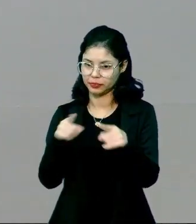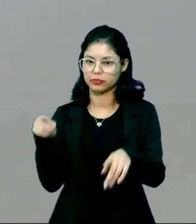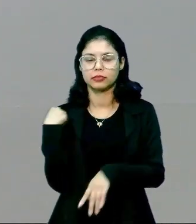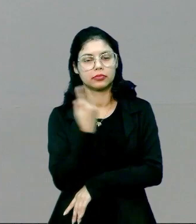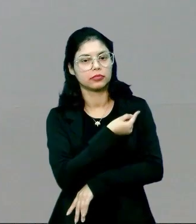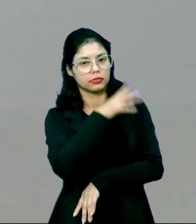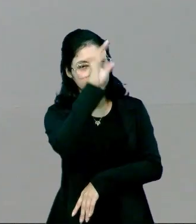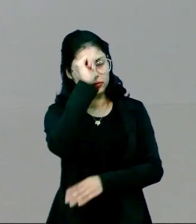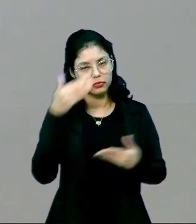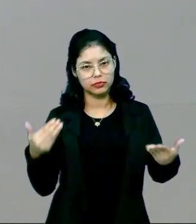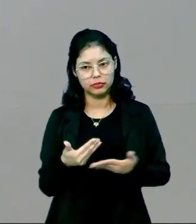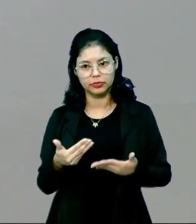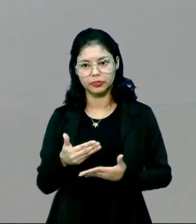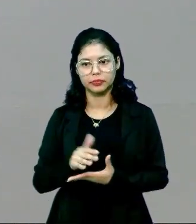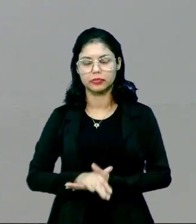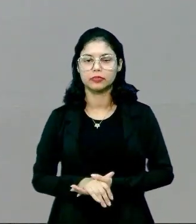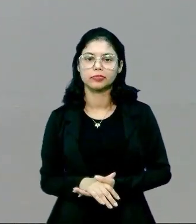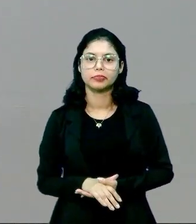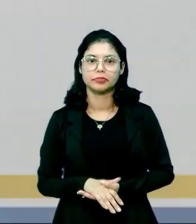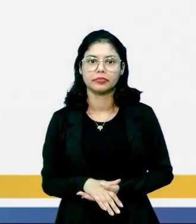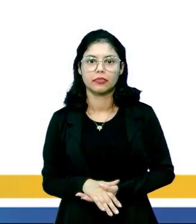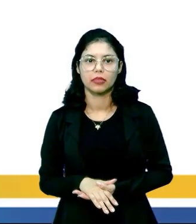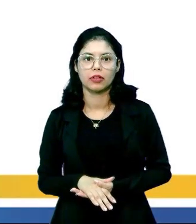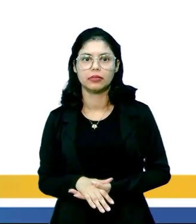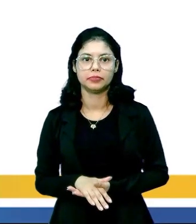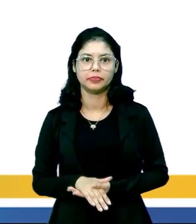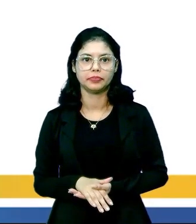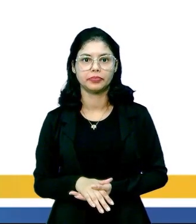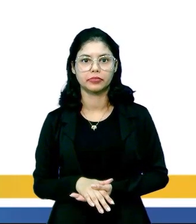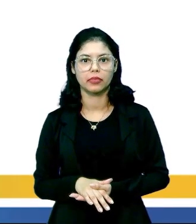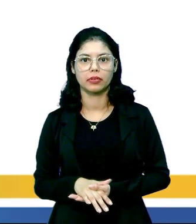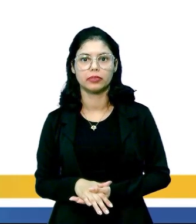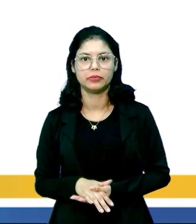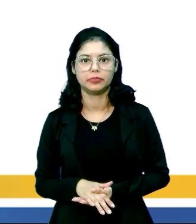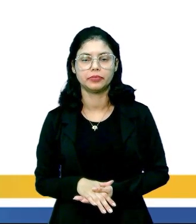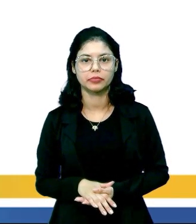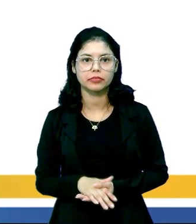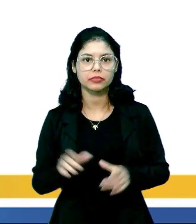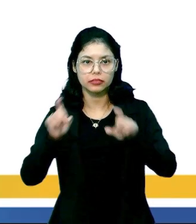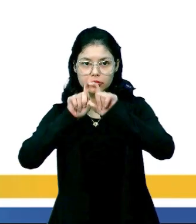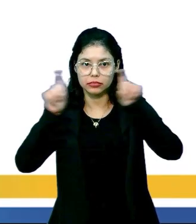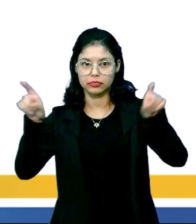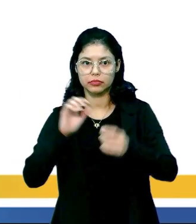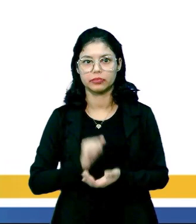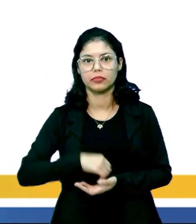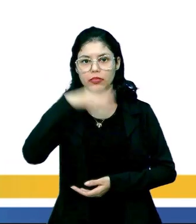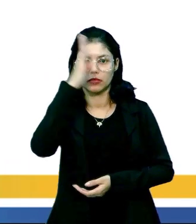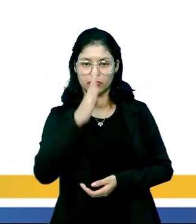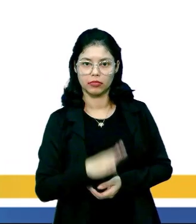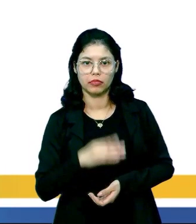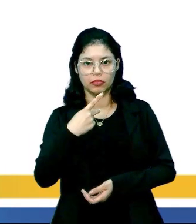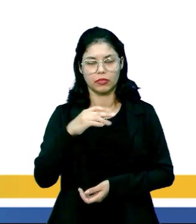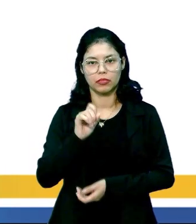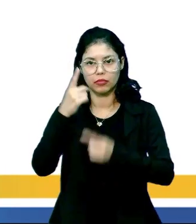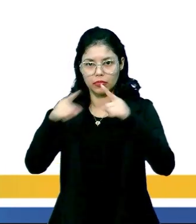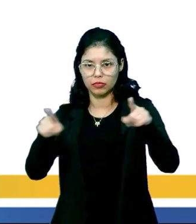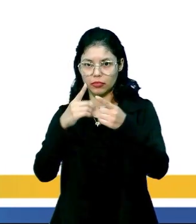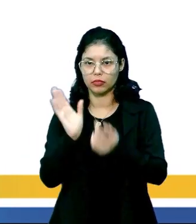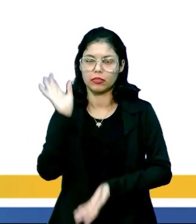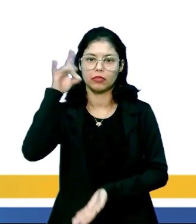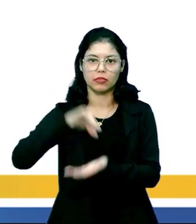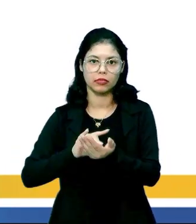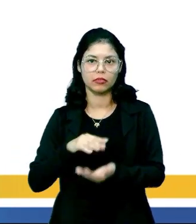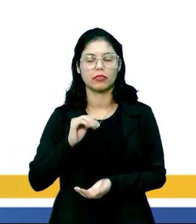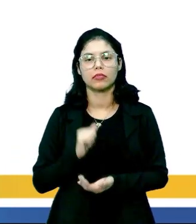Que Nós aprendemos na aula de hoje ok então vejam aí o título do o texto é is brazilian pop